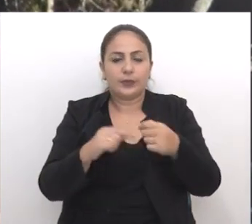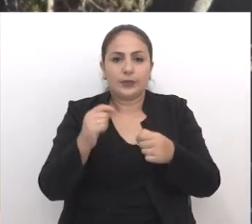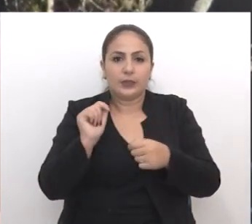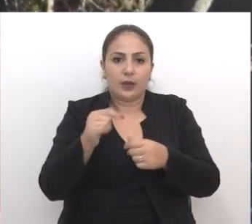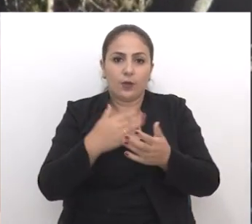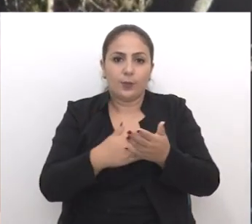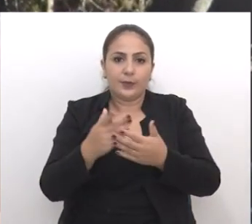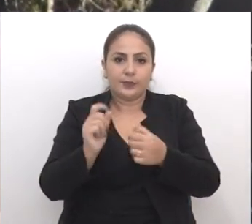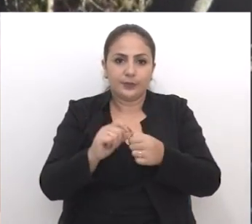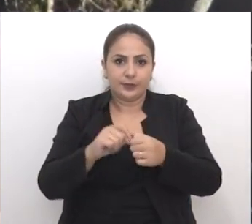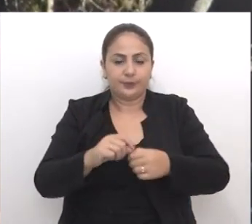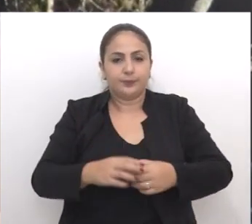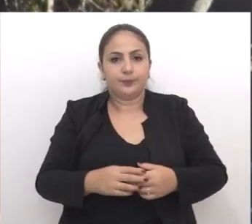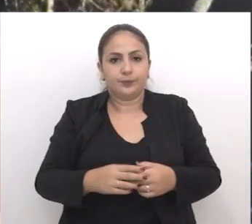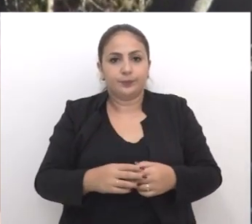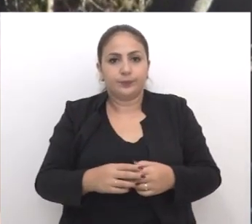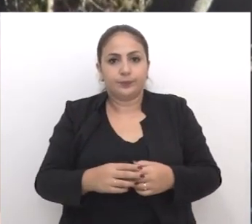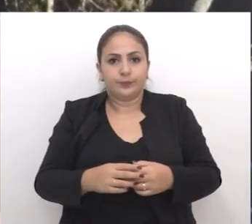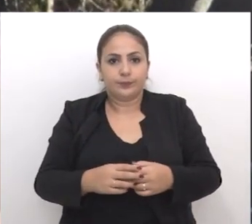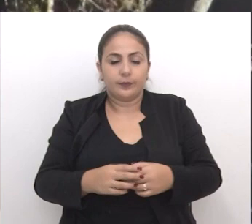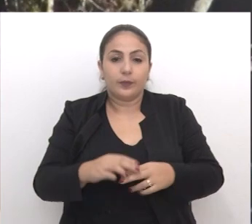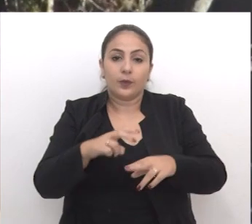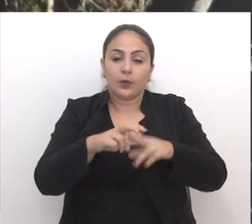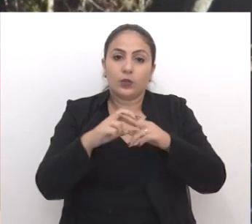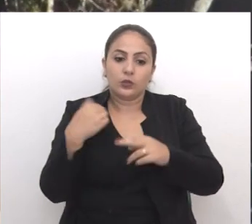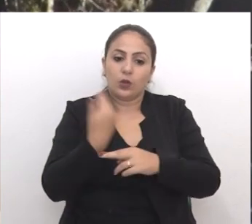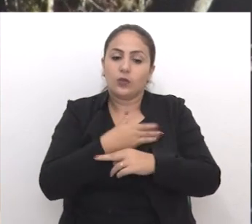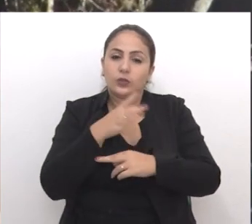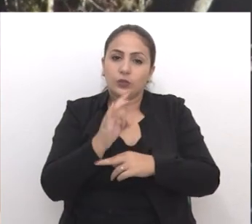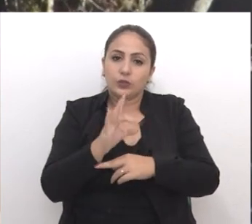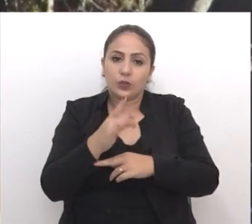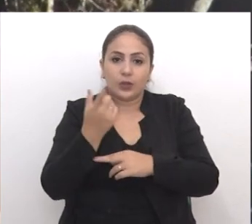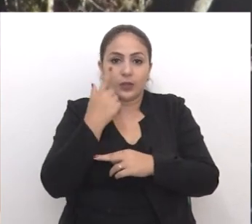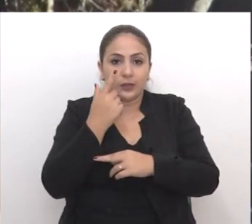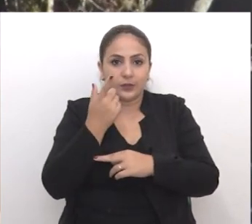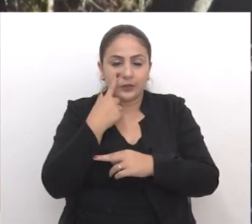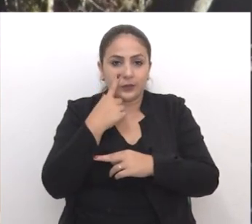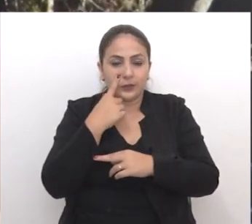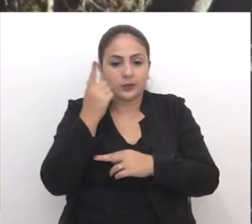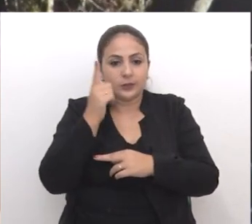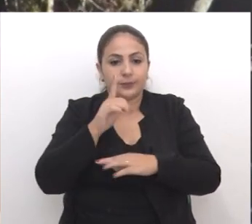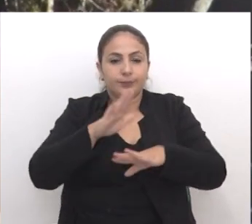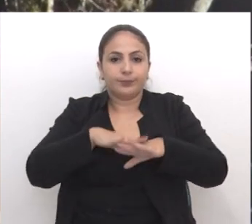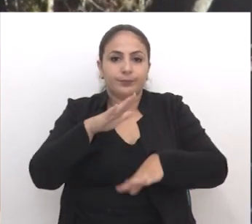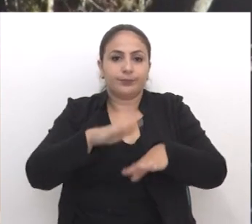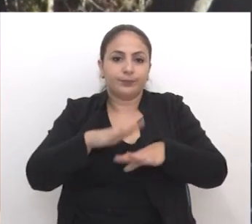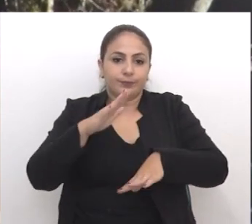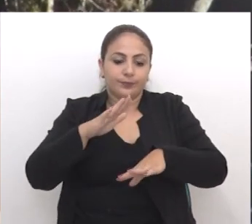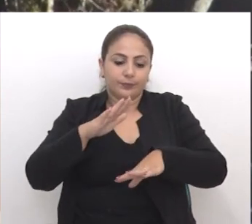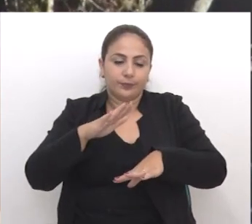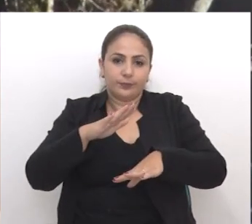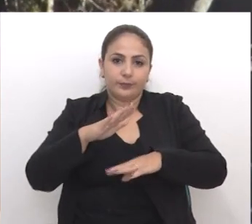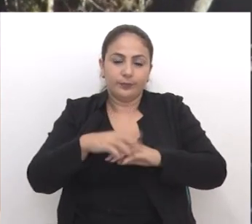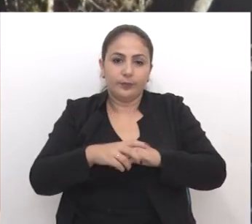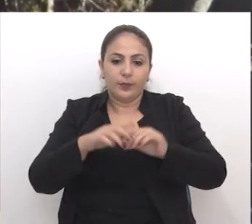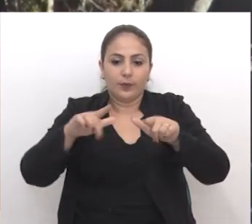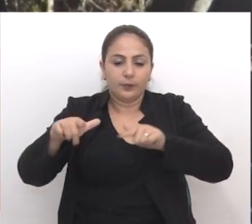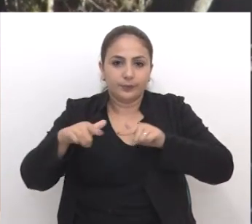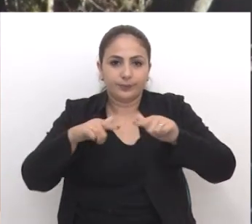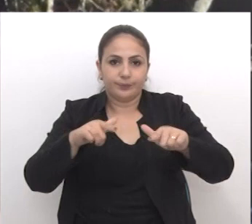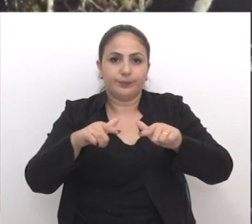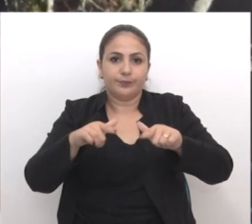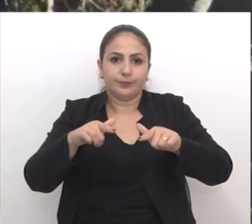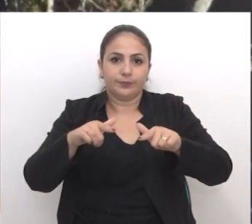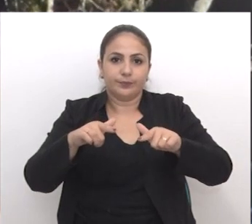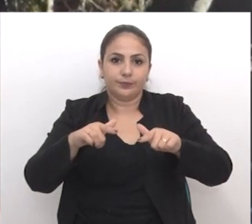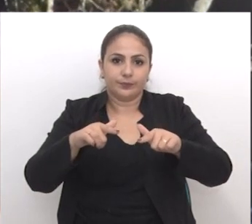lá começam a ser oferecidos. Então, a gente quer apenas que seja permitido, por mais alguns quarteirões ali dentro do bairro Vergueiro, que